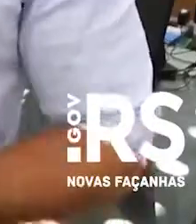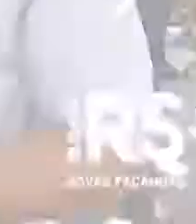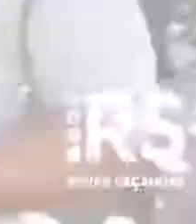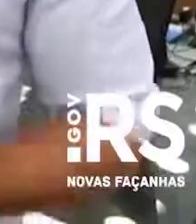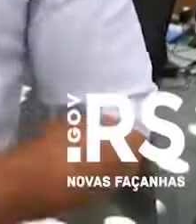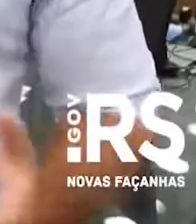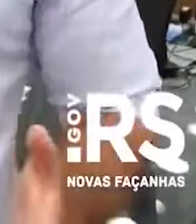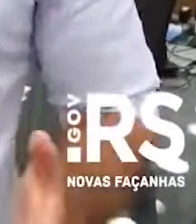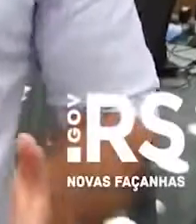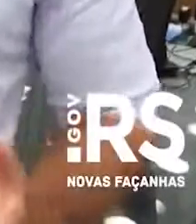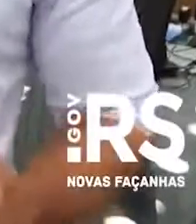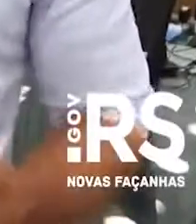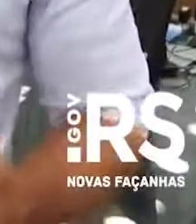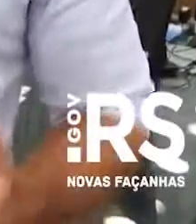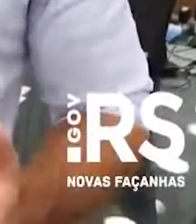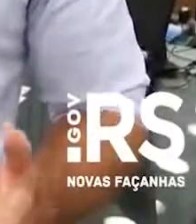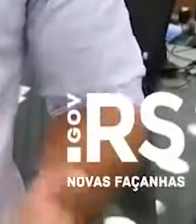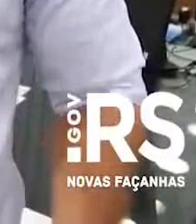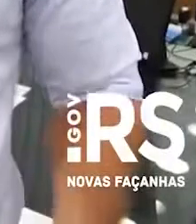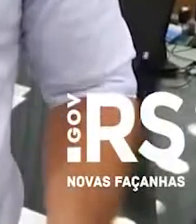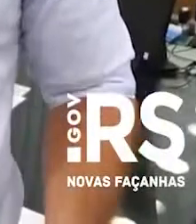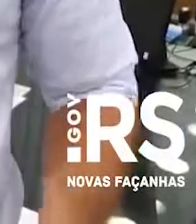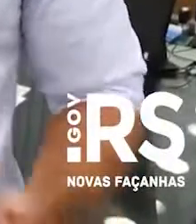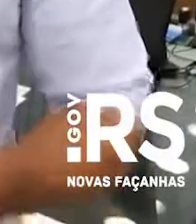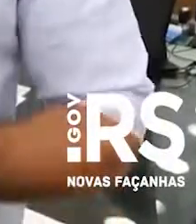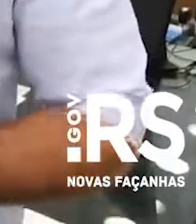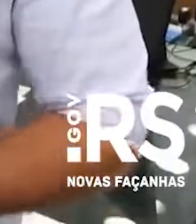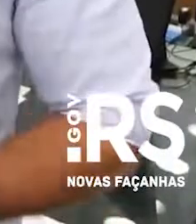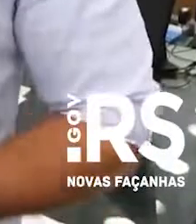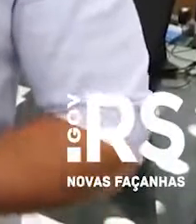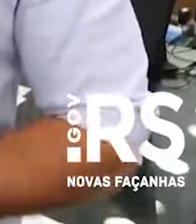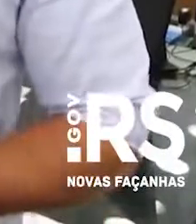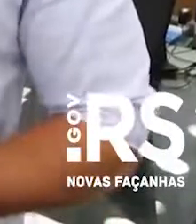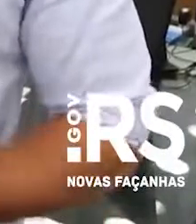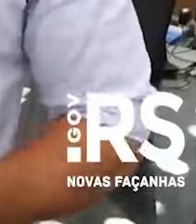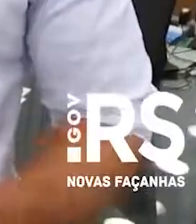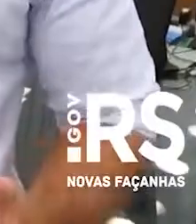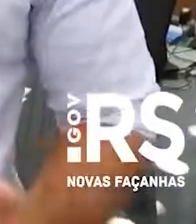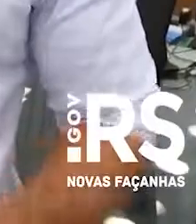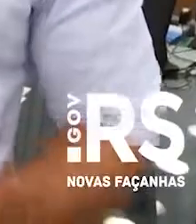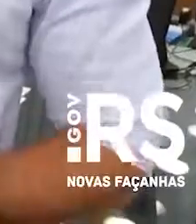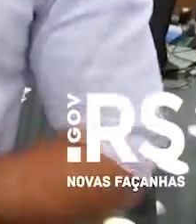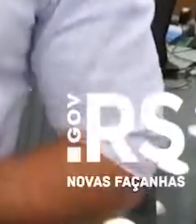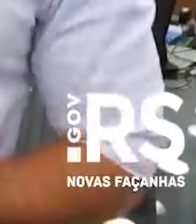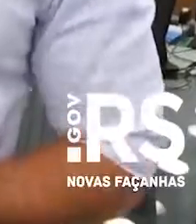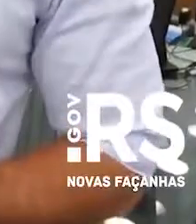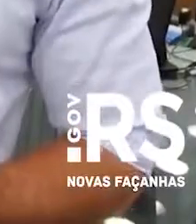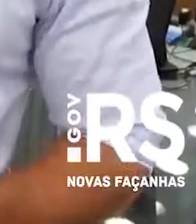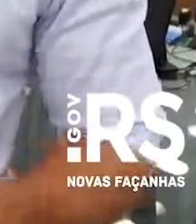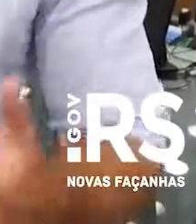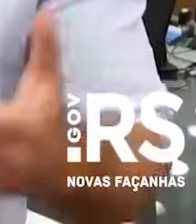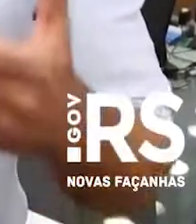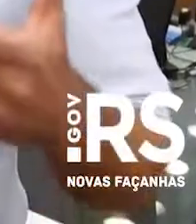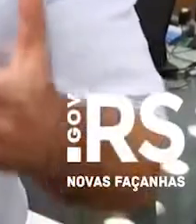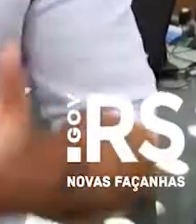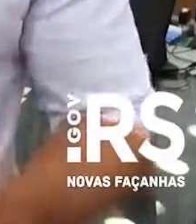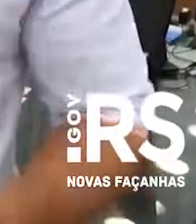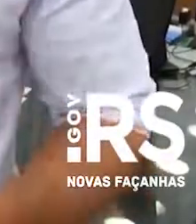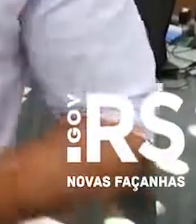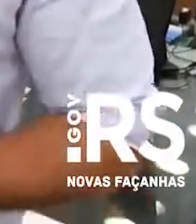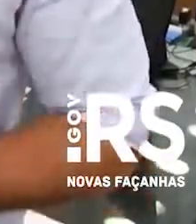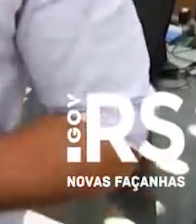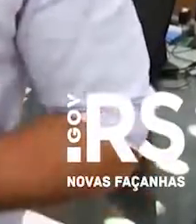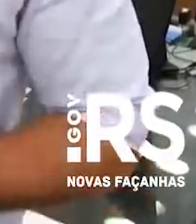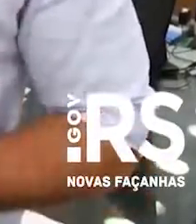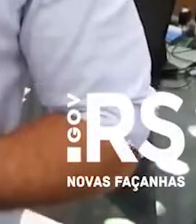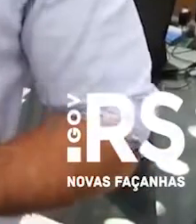preços abusivos. O Procon disponibiliza hoje o atendimento via telefone, o Procon do Estado do Rio Grande do Sul, e também o atendimento eletrônico, onde nós temos um formulário